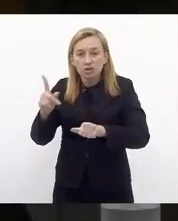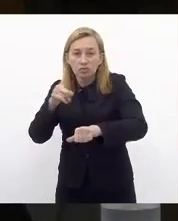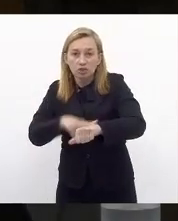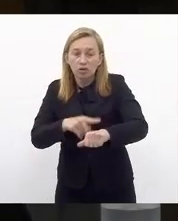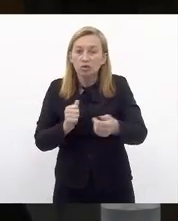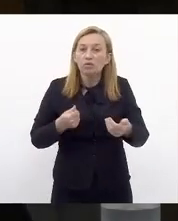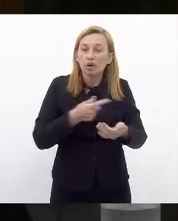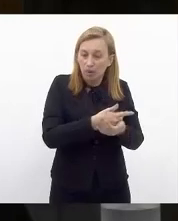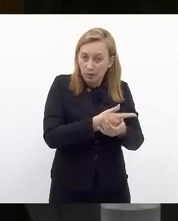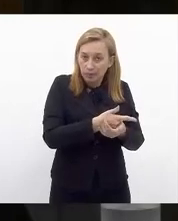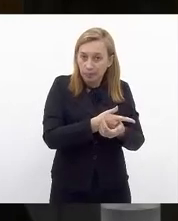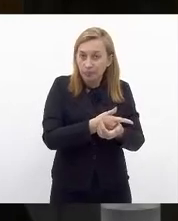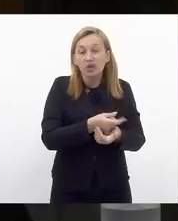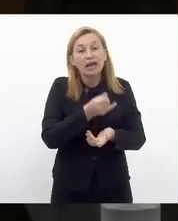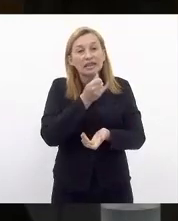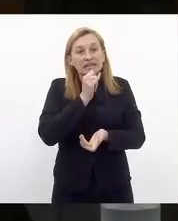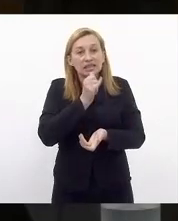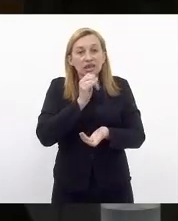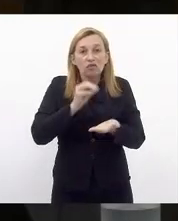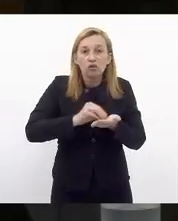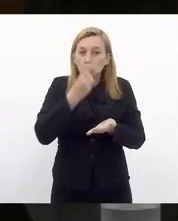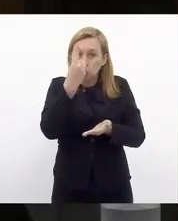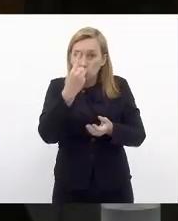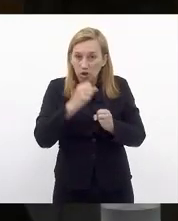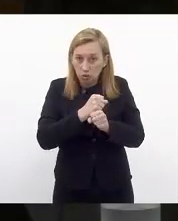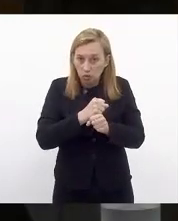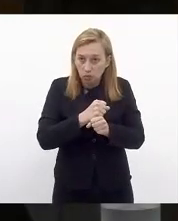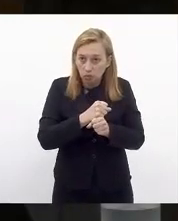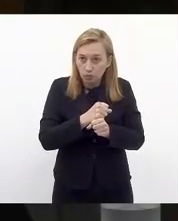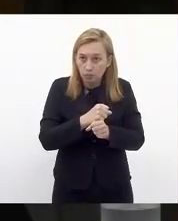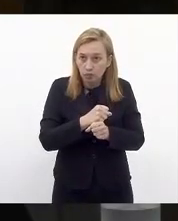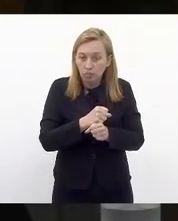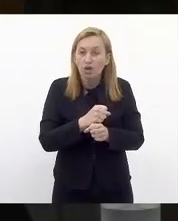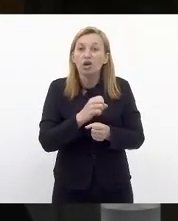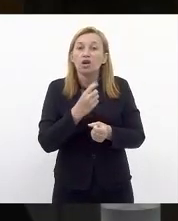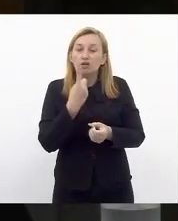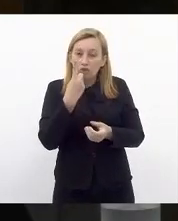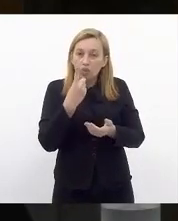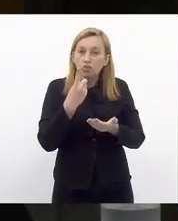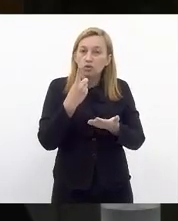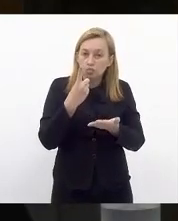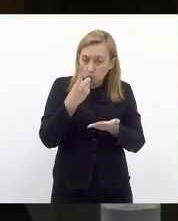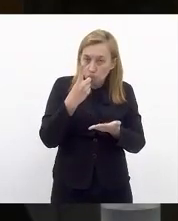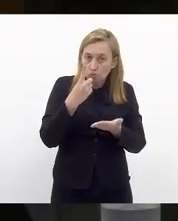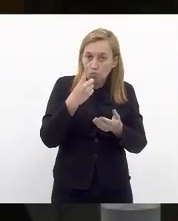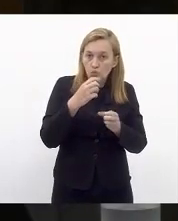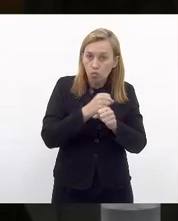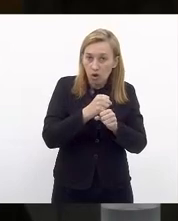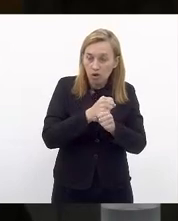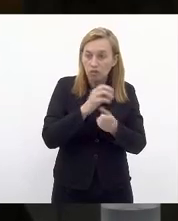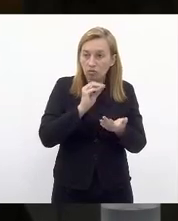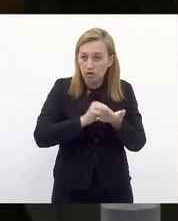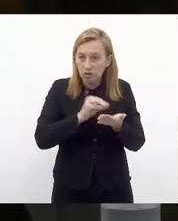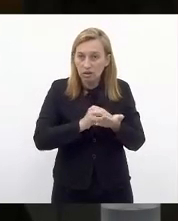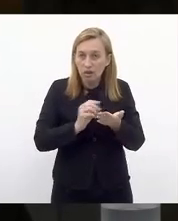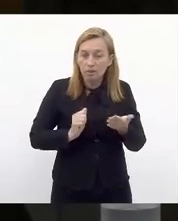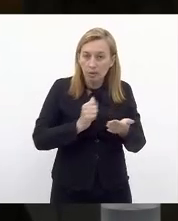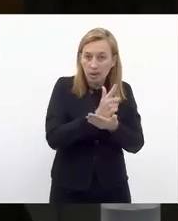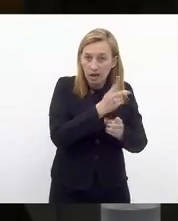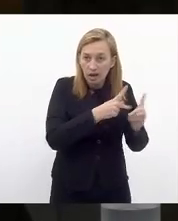pelo tempo de contribuição por exemplo falta um ano hoje só falta um ano para ele se aposentar com base na contribuição